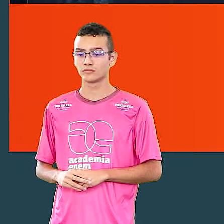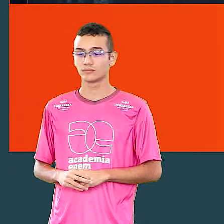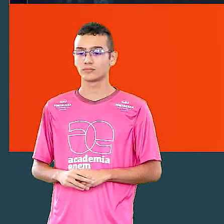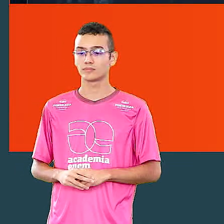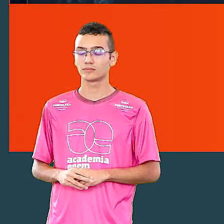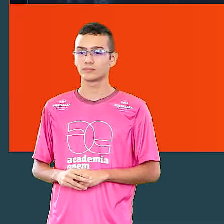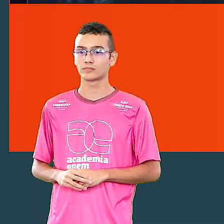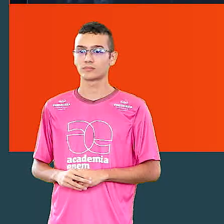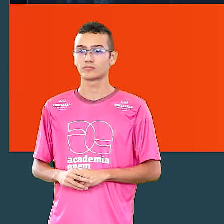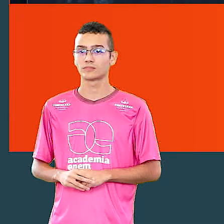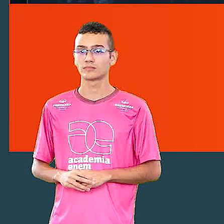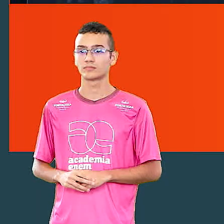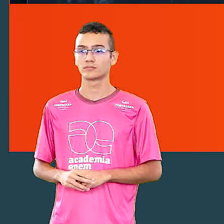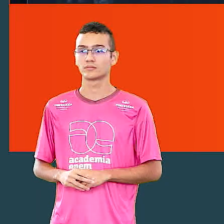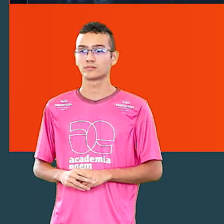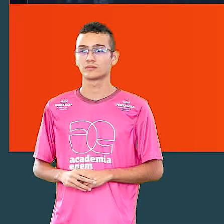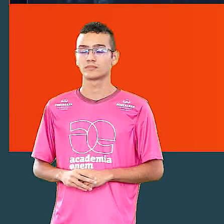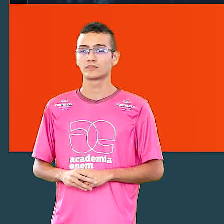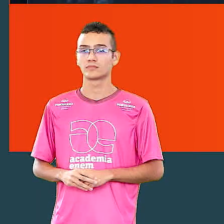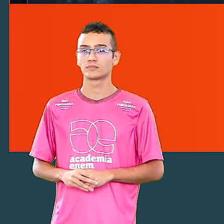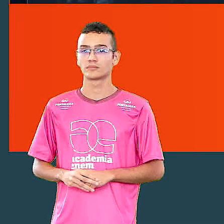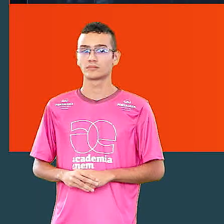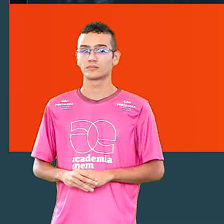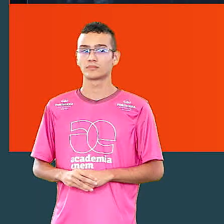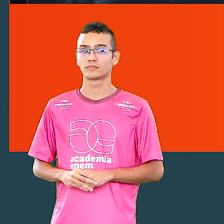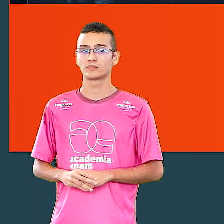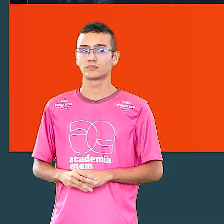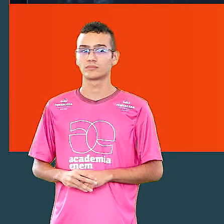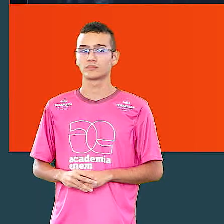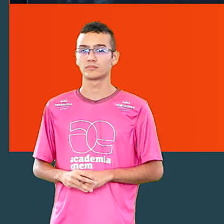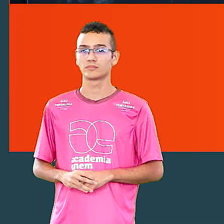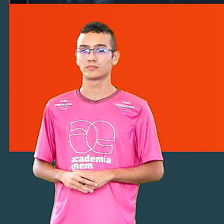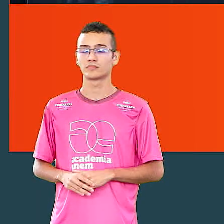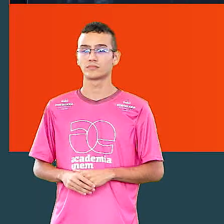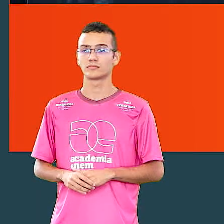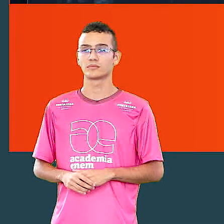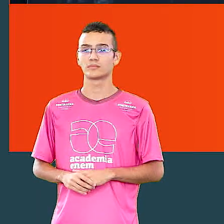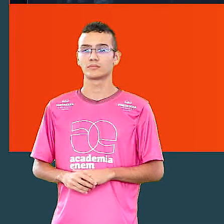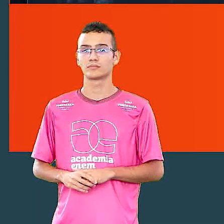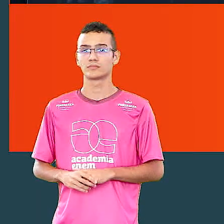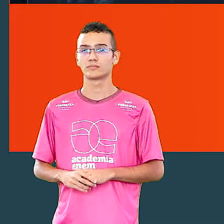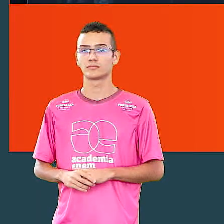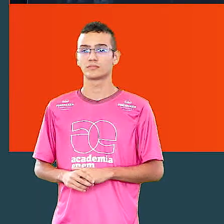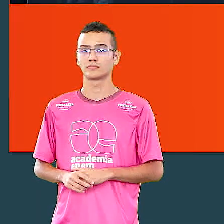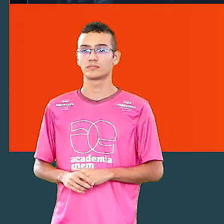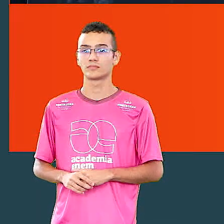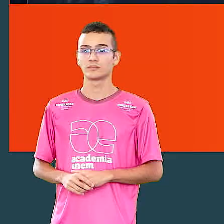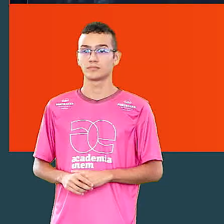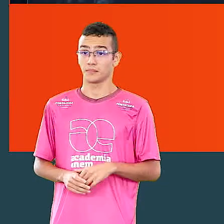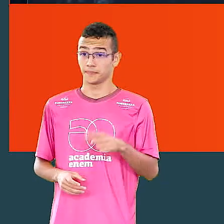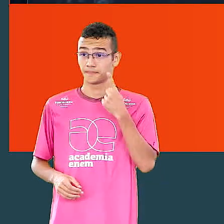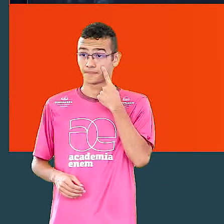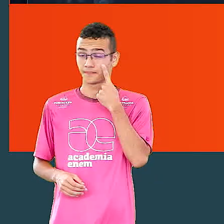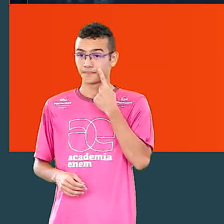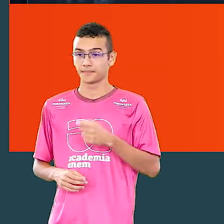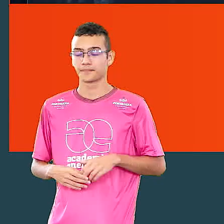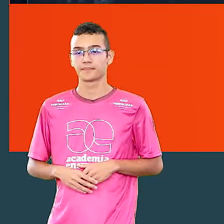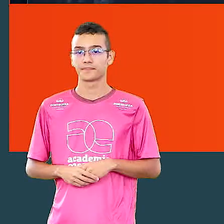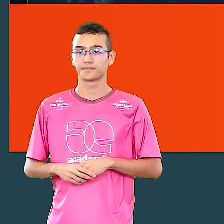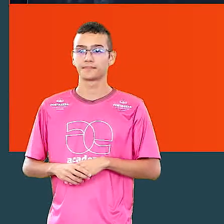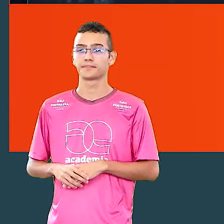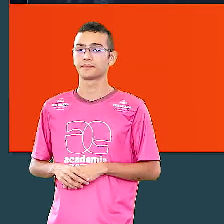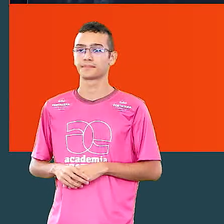época a legitimidade das guerras como meio de difusão da civilização europeia. Ei, negada, o